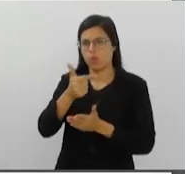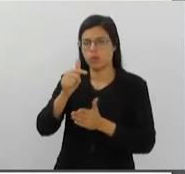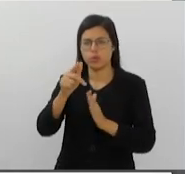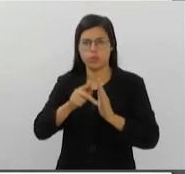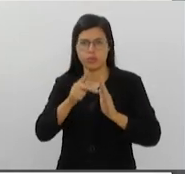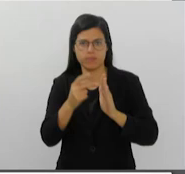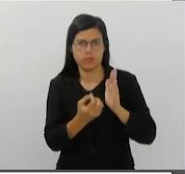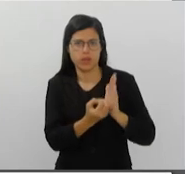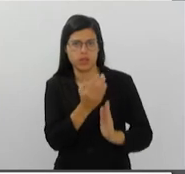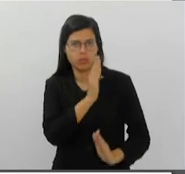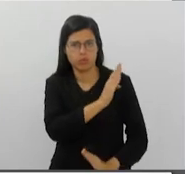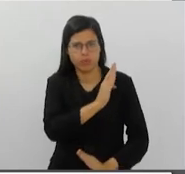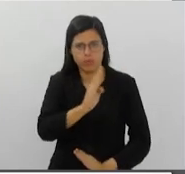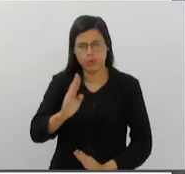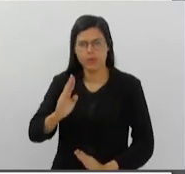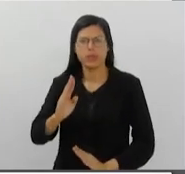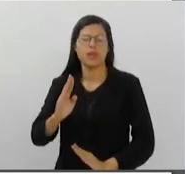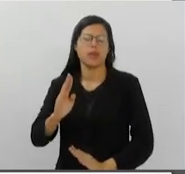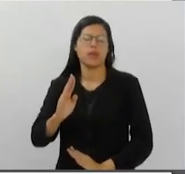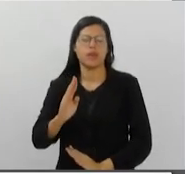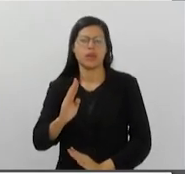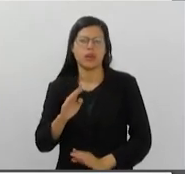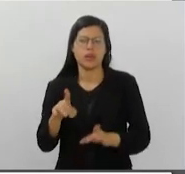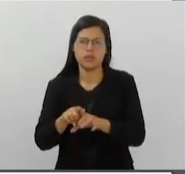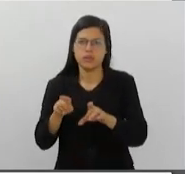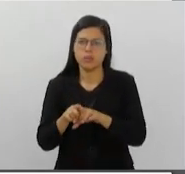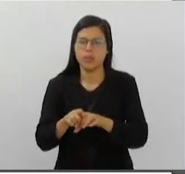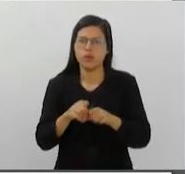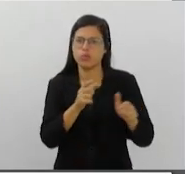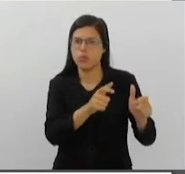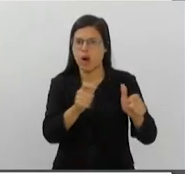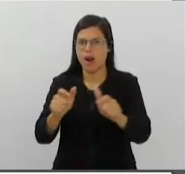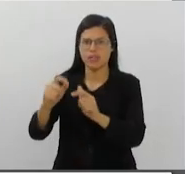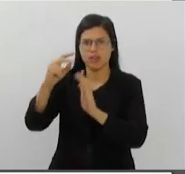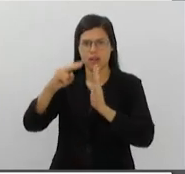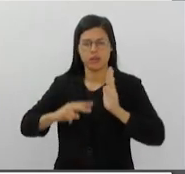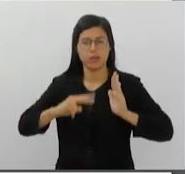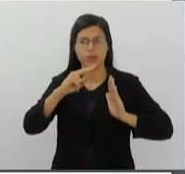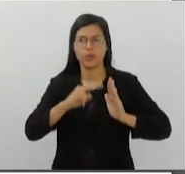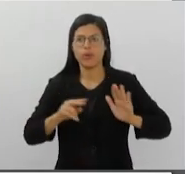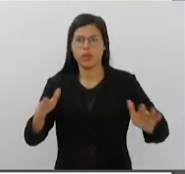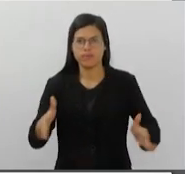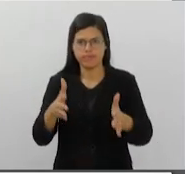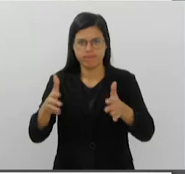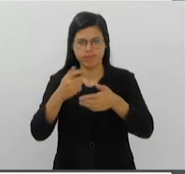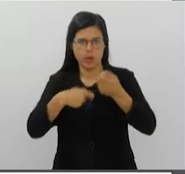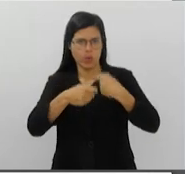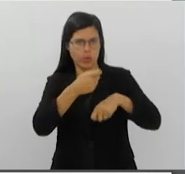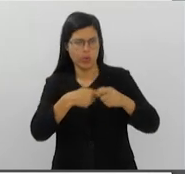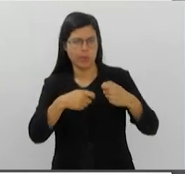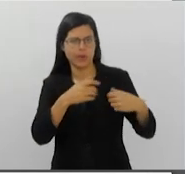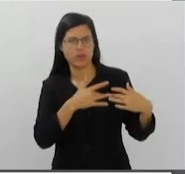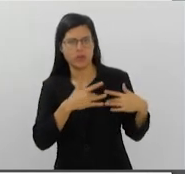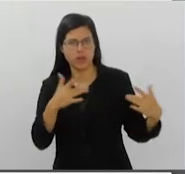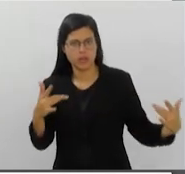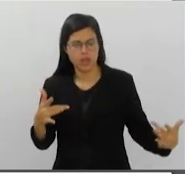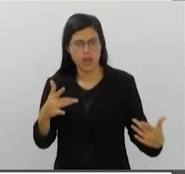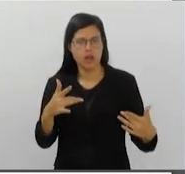de bibliotecas comunitárias, espaços de leitura, de promoção à economia solidária, geração de emprego e